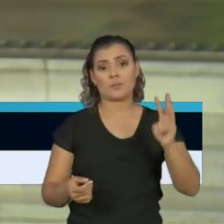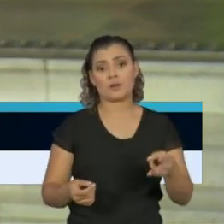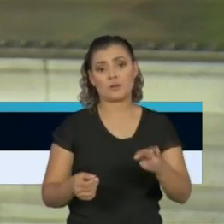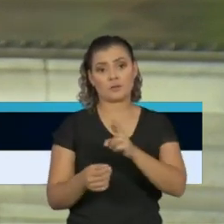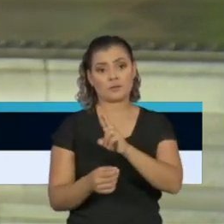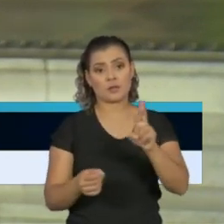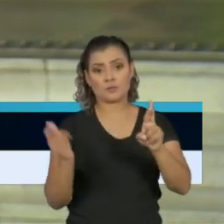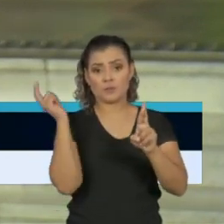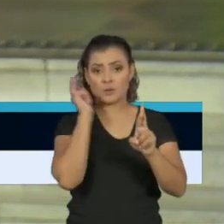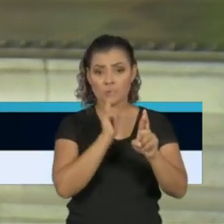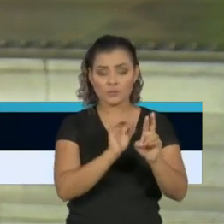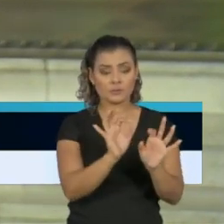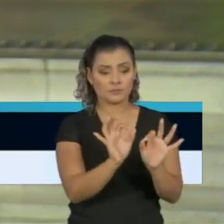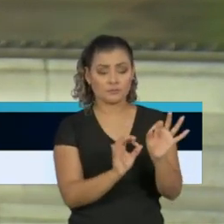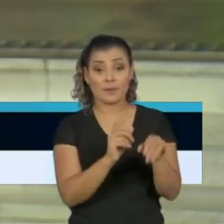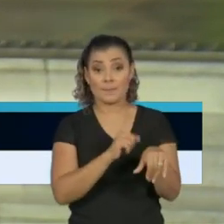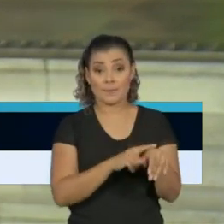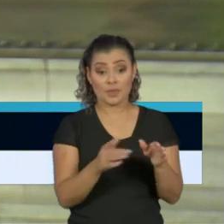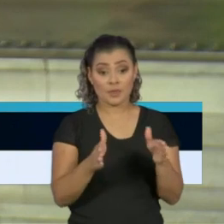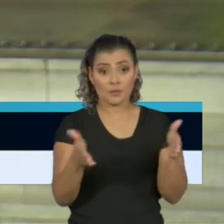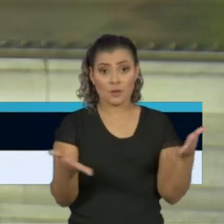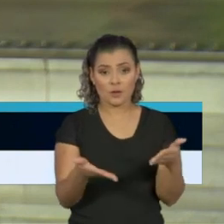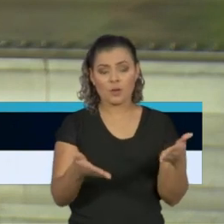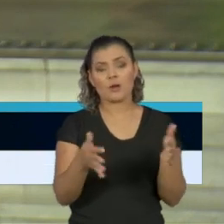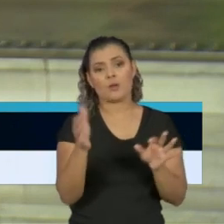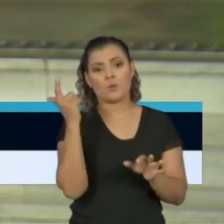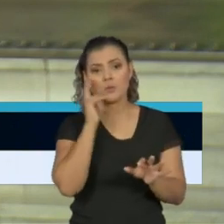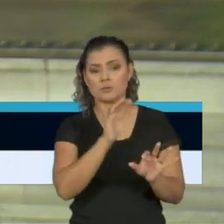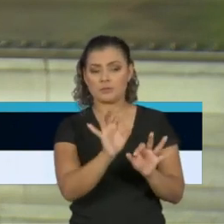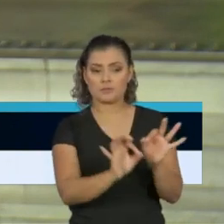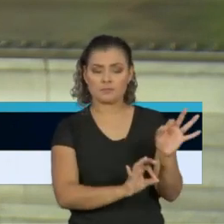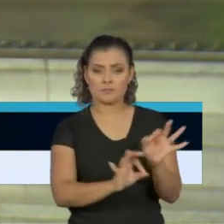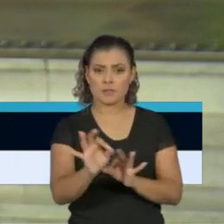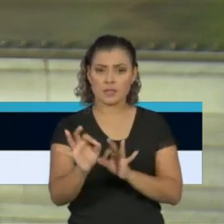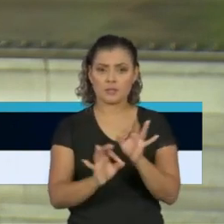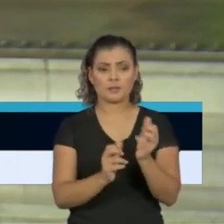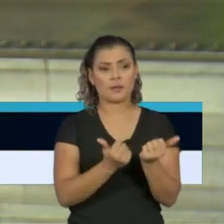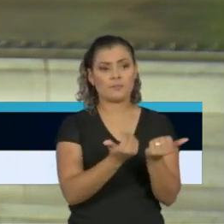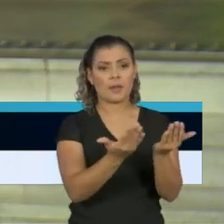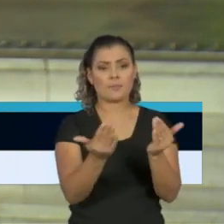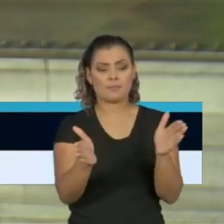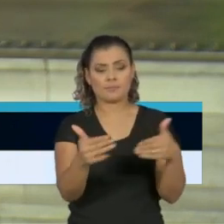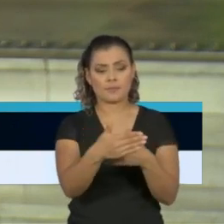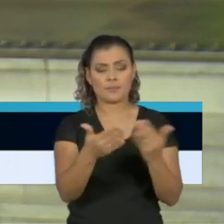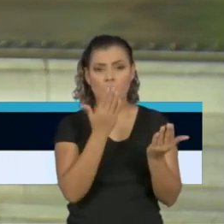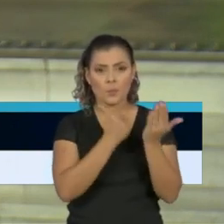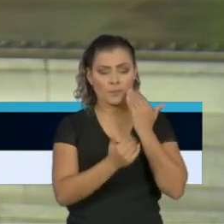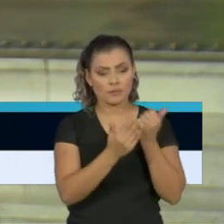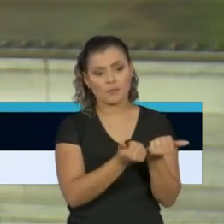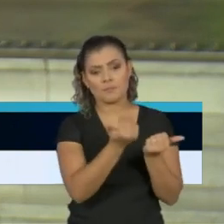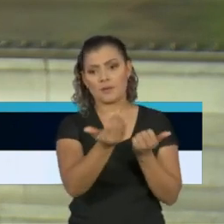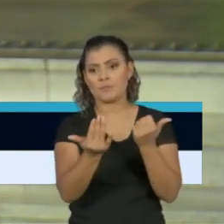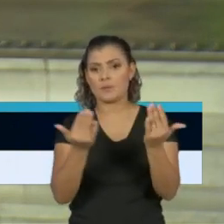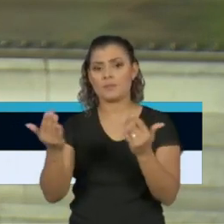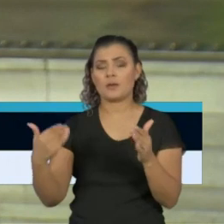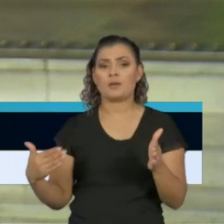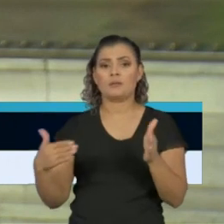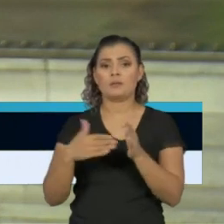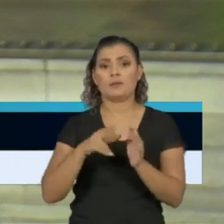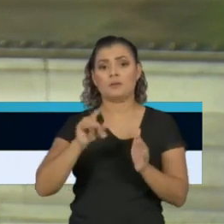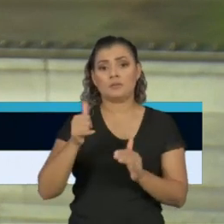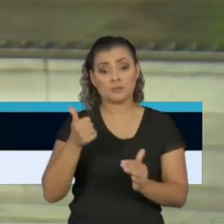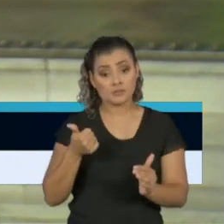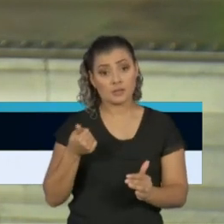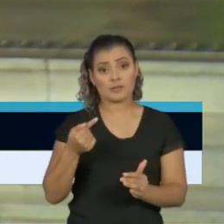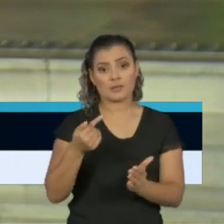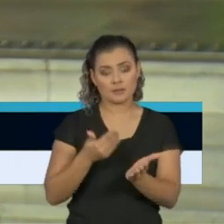para que pudéssemos, nessa primeira etapa, montar e distribuir essas cestas a partir do próximo dia 17.